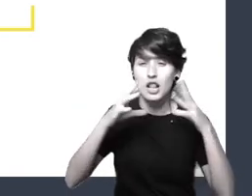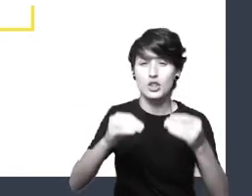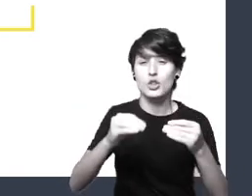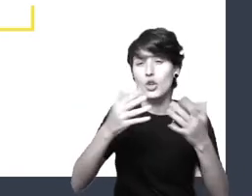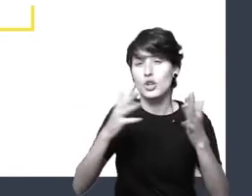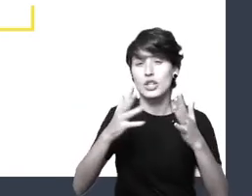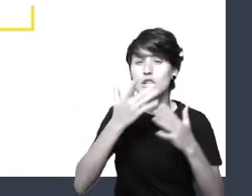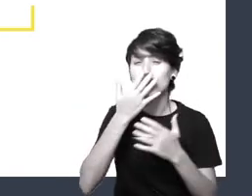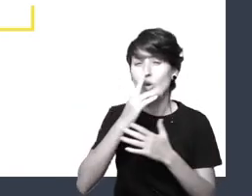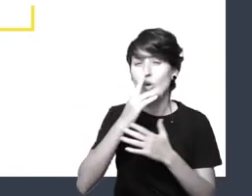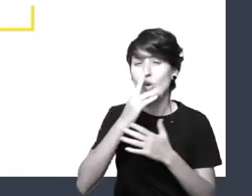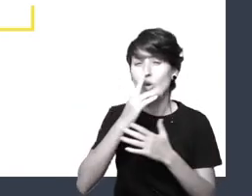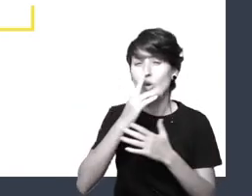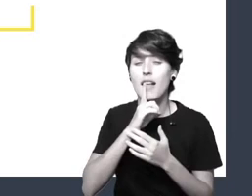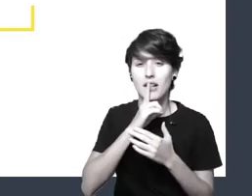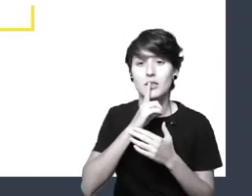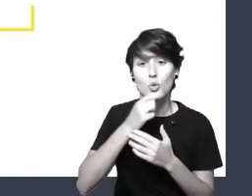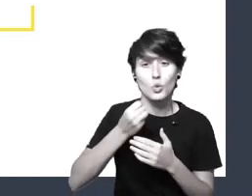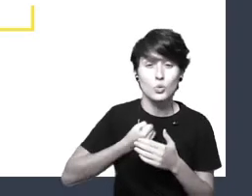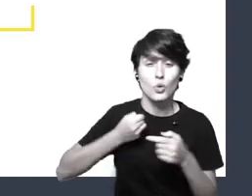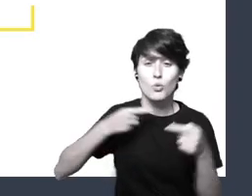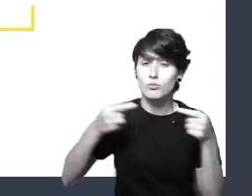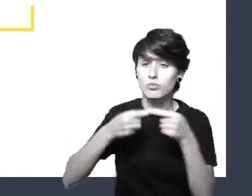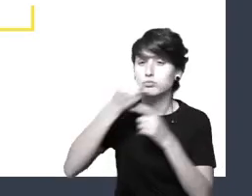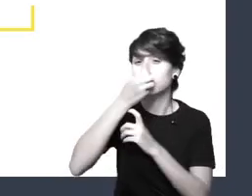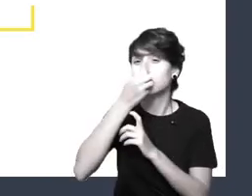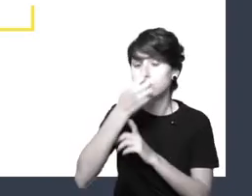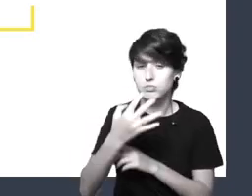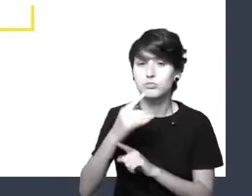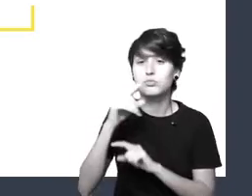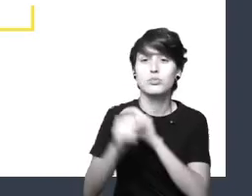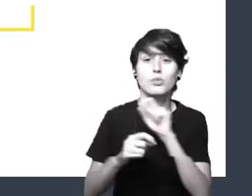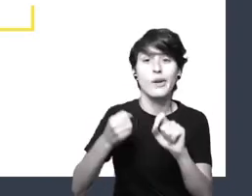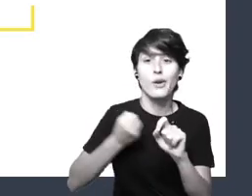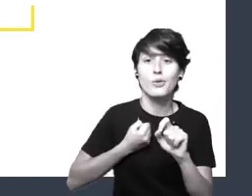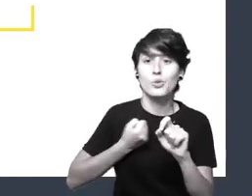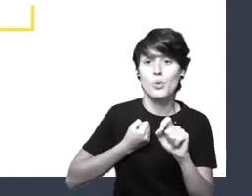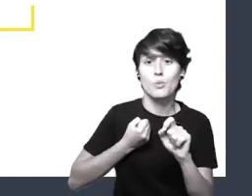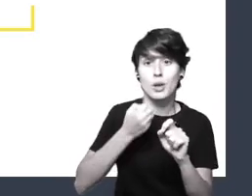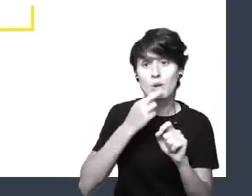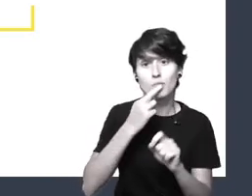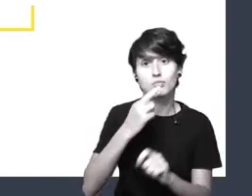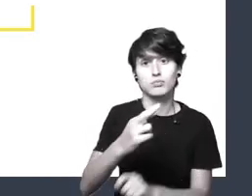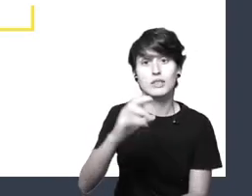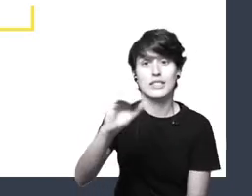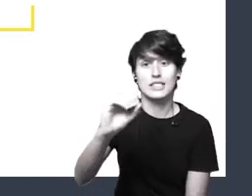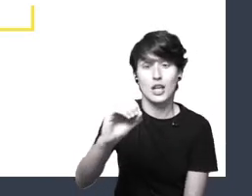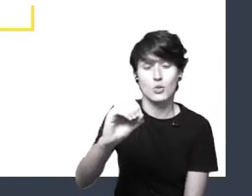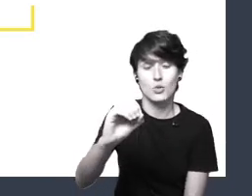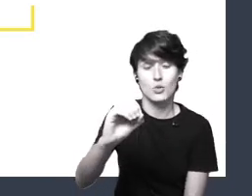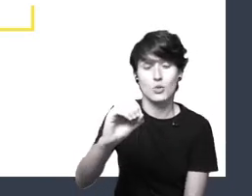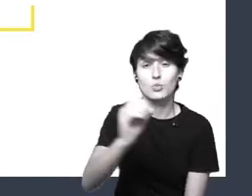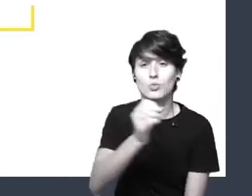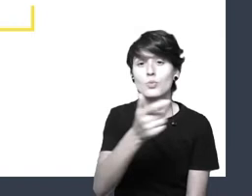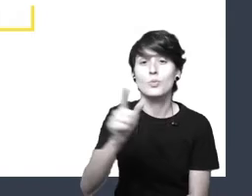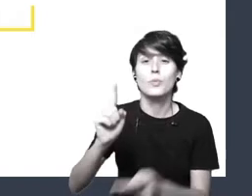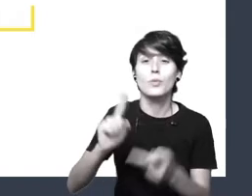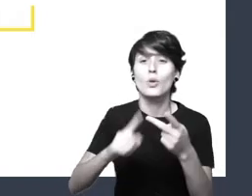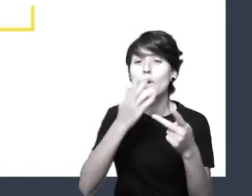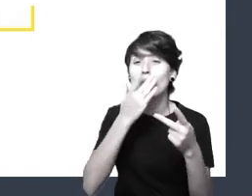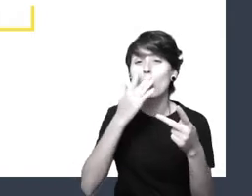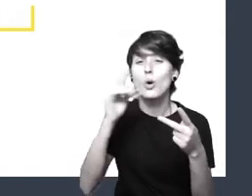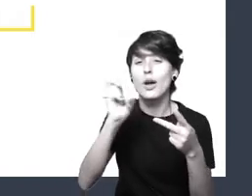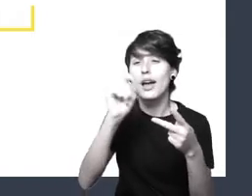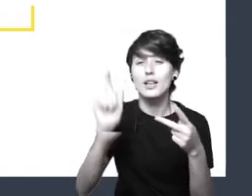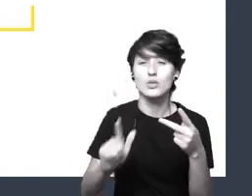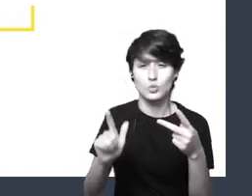o número ideal, digamos assim, é que esse número seja 0. E a que está envolvida em azul, o número ideal é